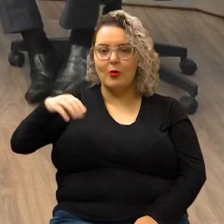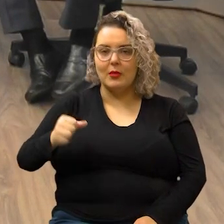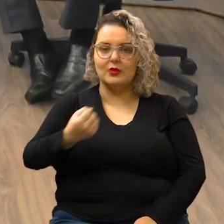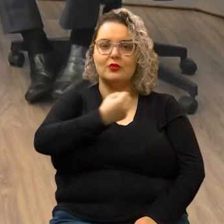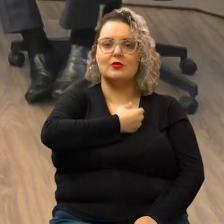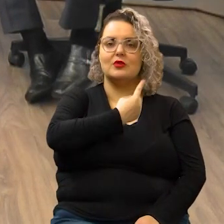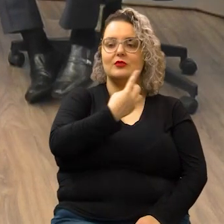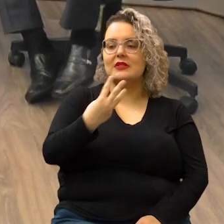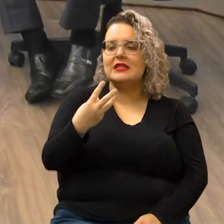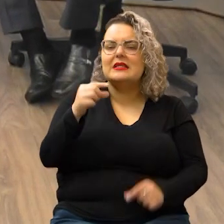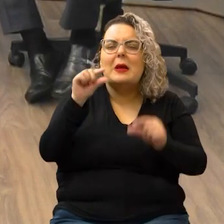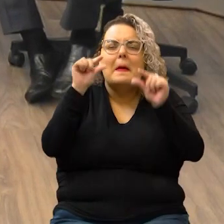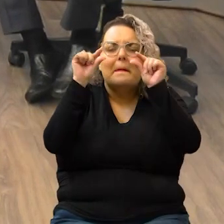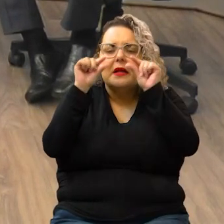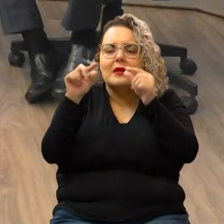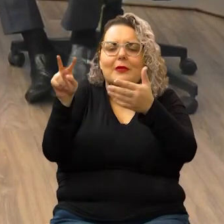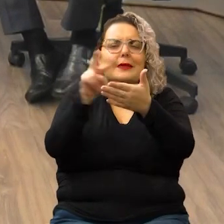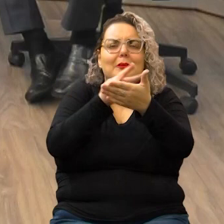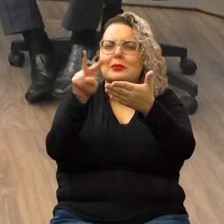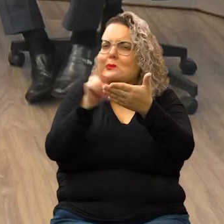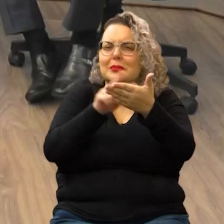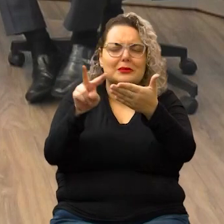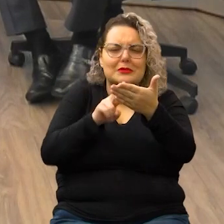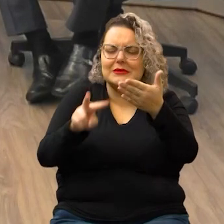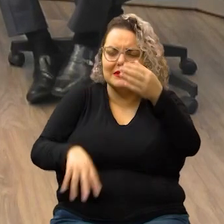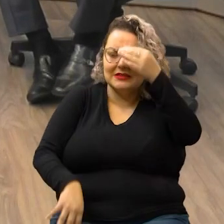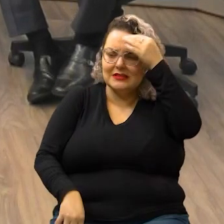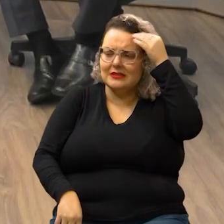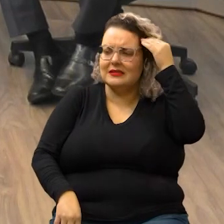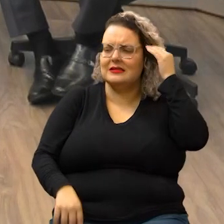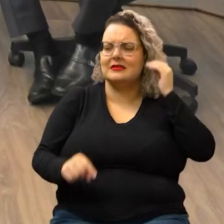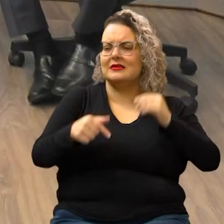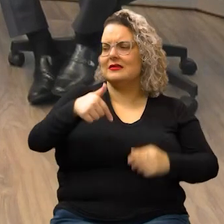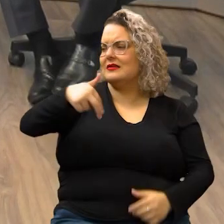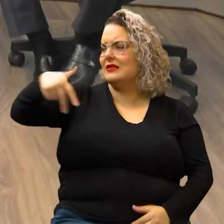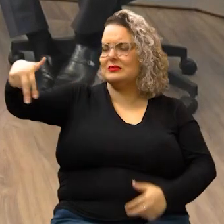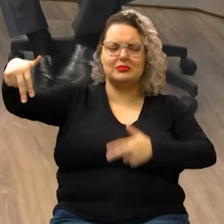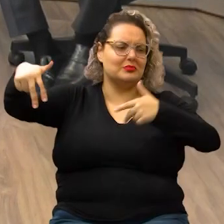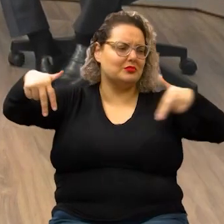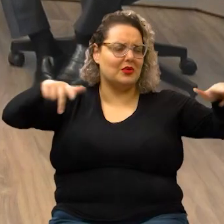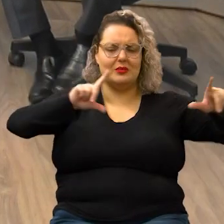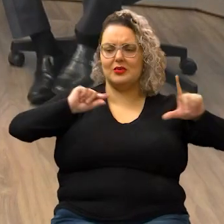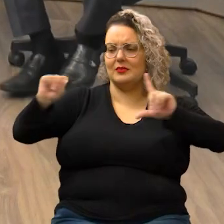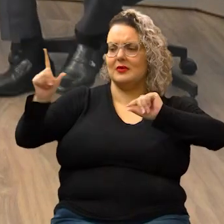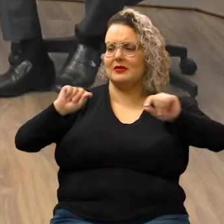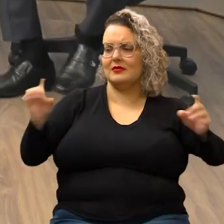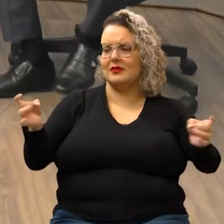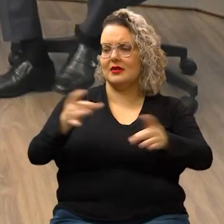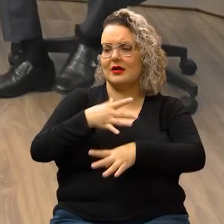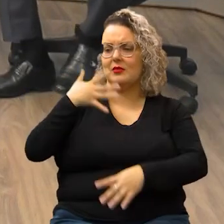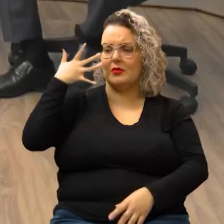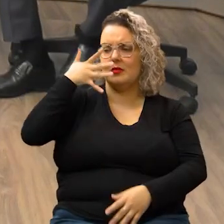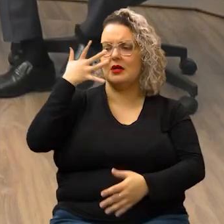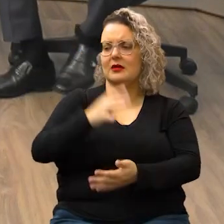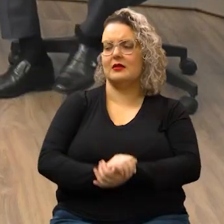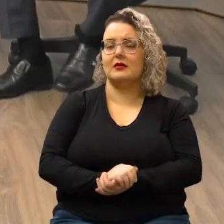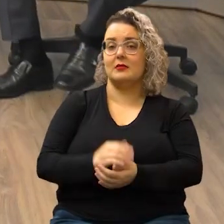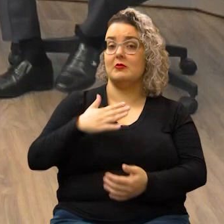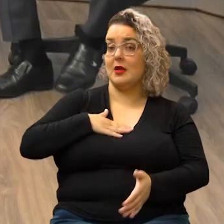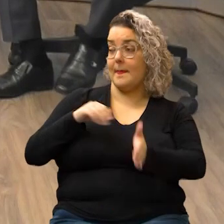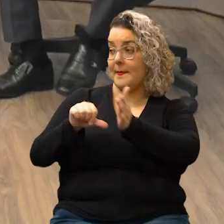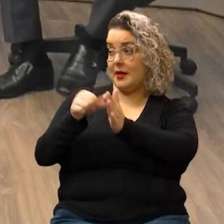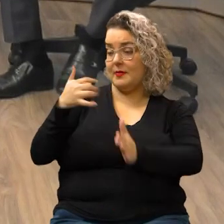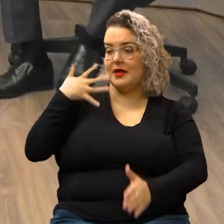Praticamente minúsculo. E eu lendo. Eu olhava, saía o outro indo embora, o outro indo embora. Eu falei, acabou a palestra. Minha primeira